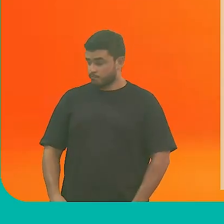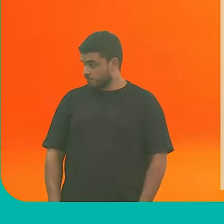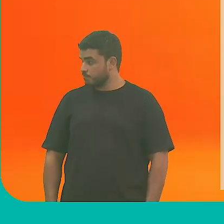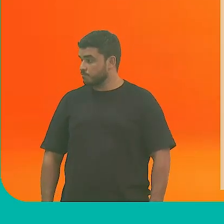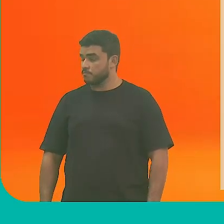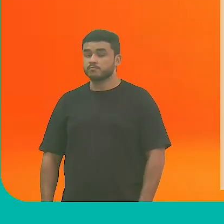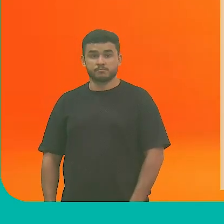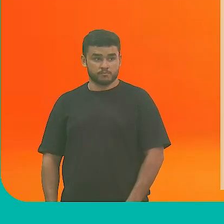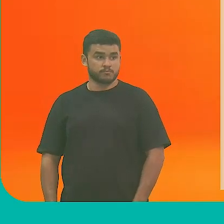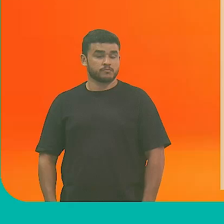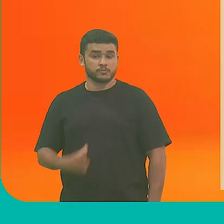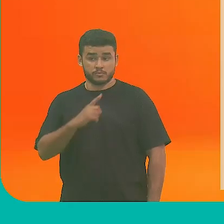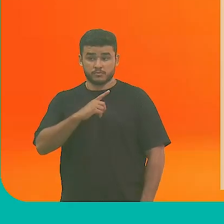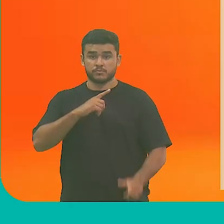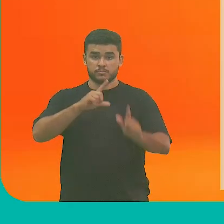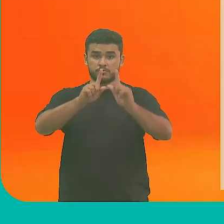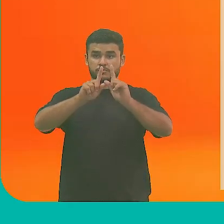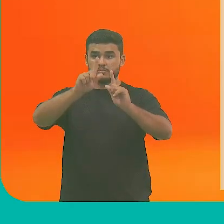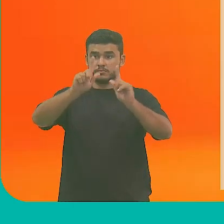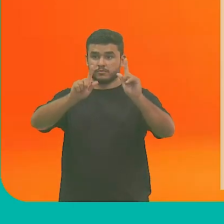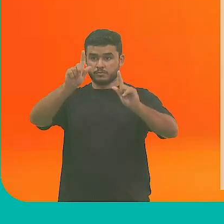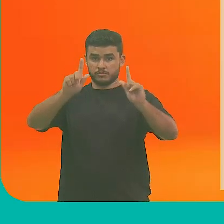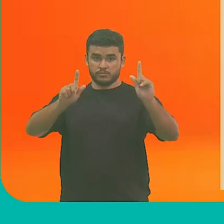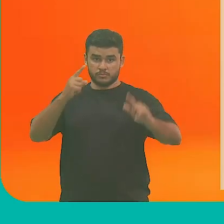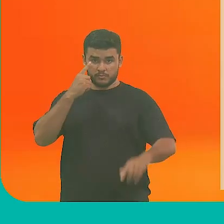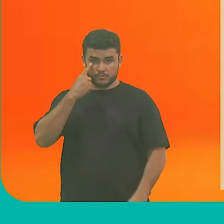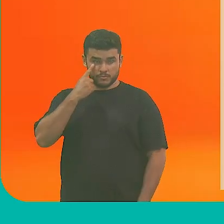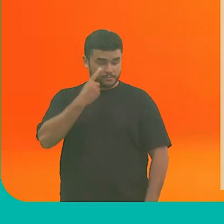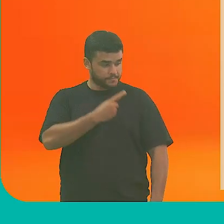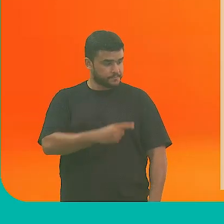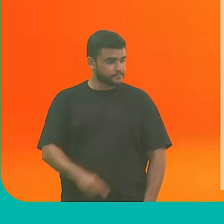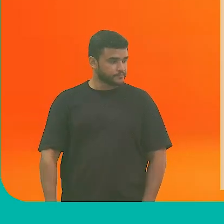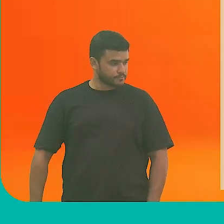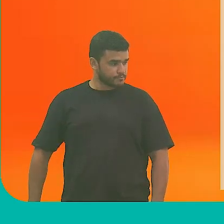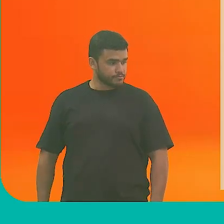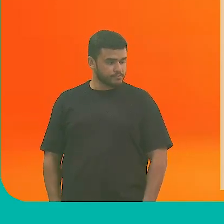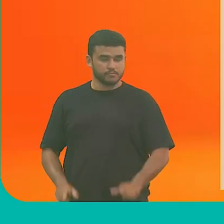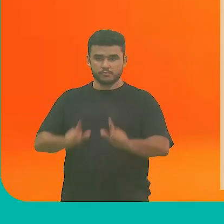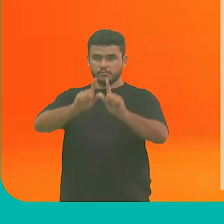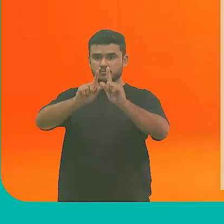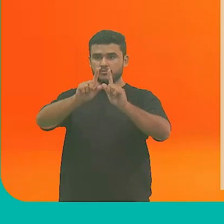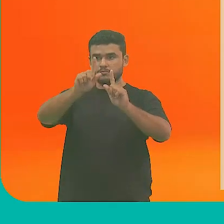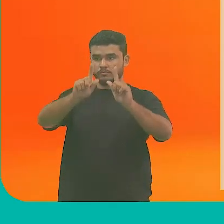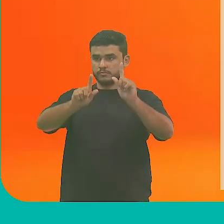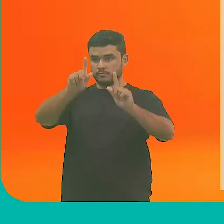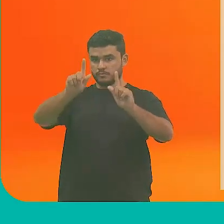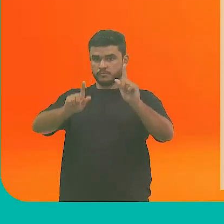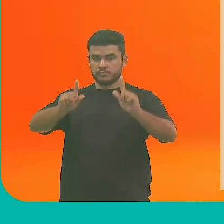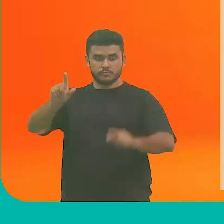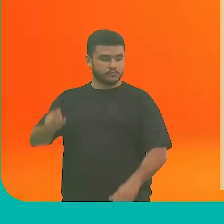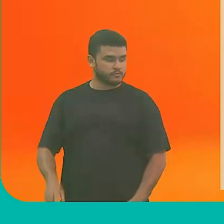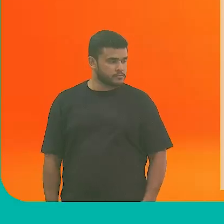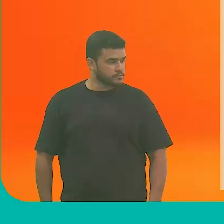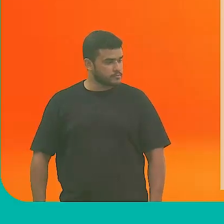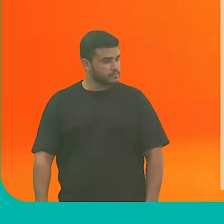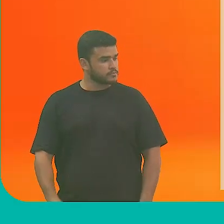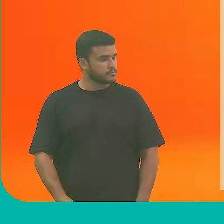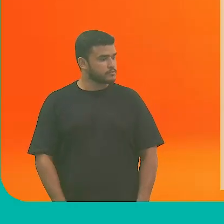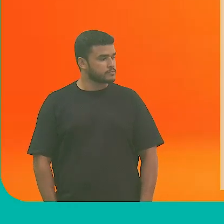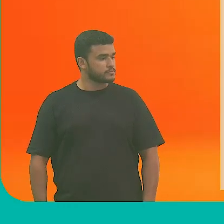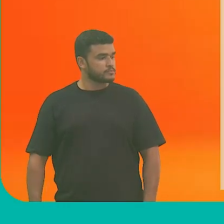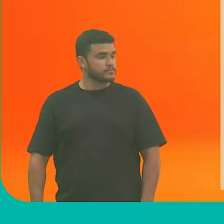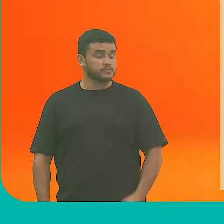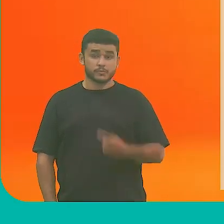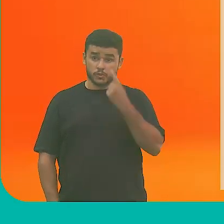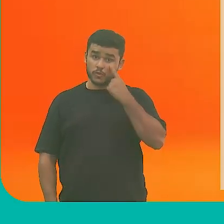quantidade o que acumulada, não é? Durante essa atividade. Está aqui o gráfico